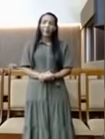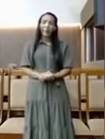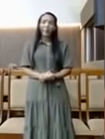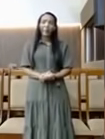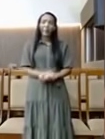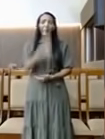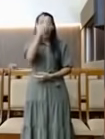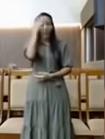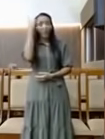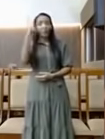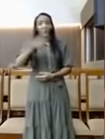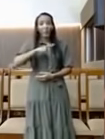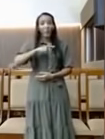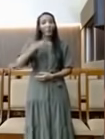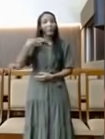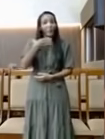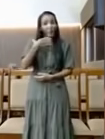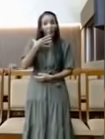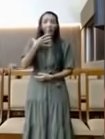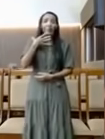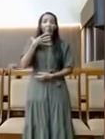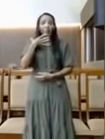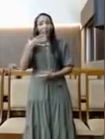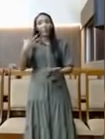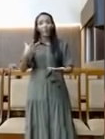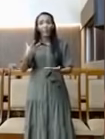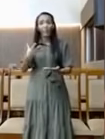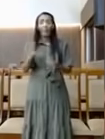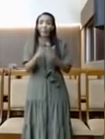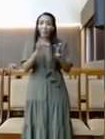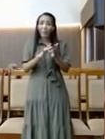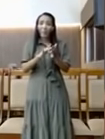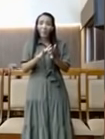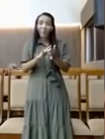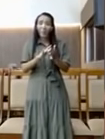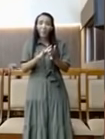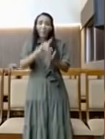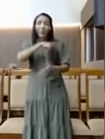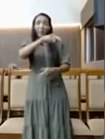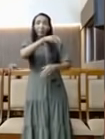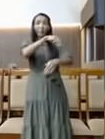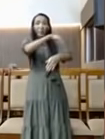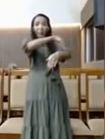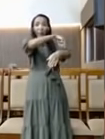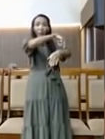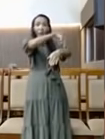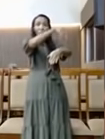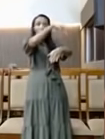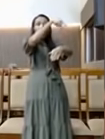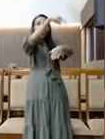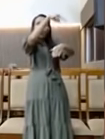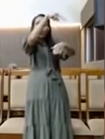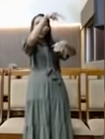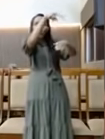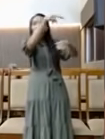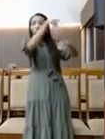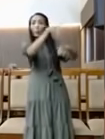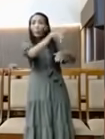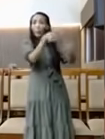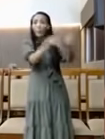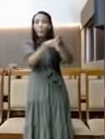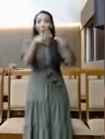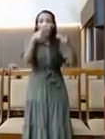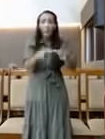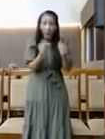saía da multidão para orar buscar a Deus buscar comunhão porque o que sustentava ele era glória de Deus na vida